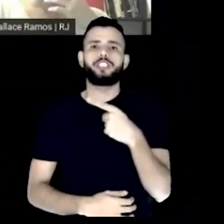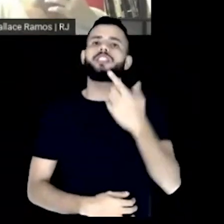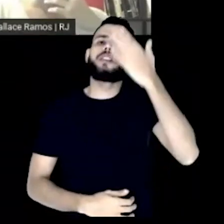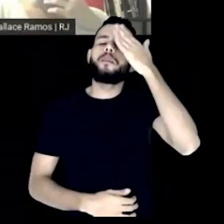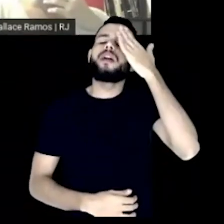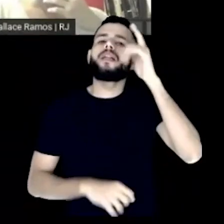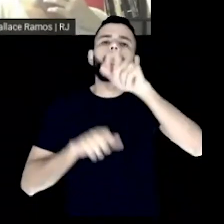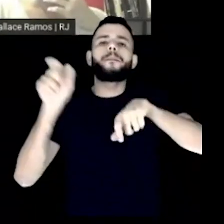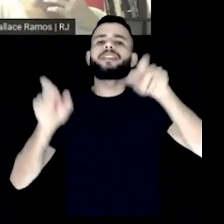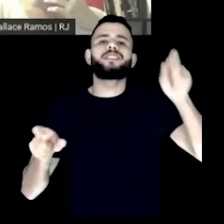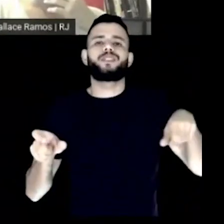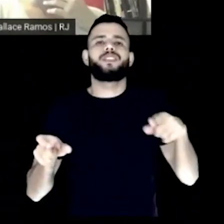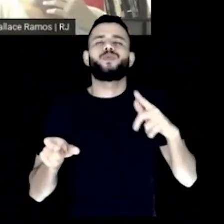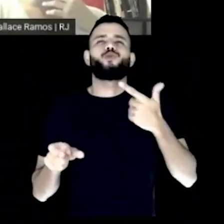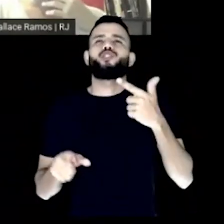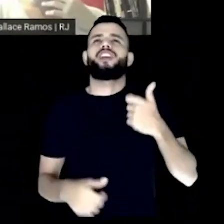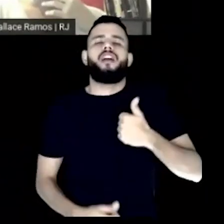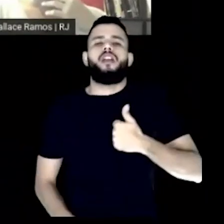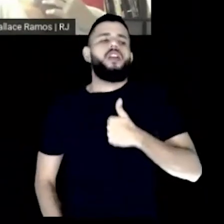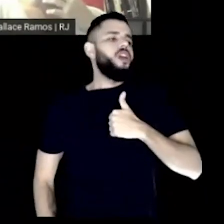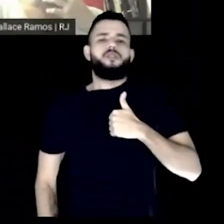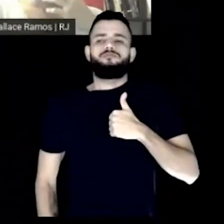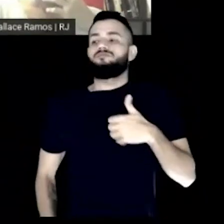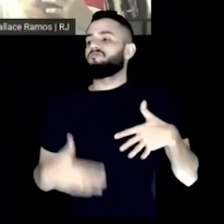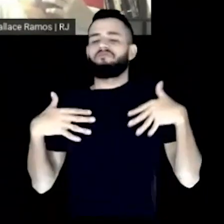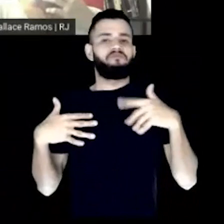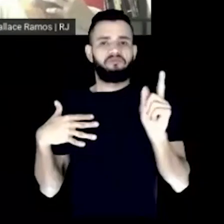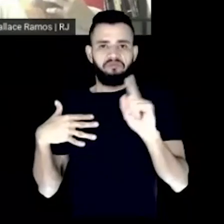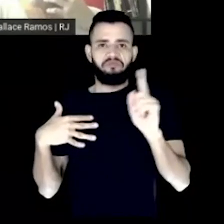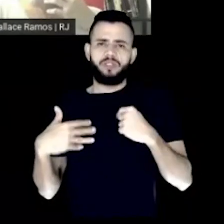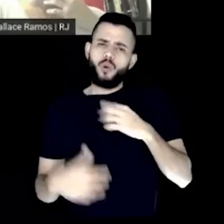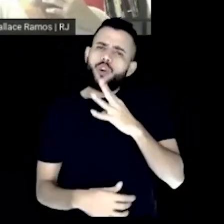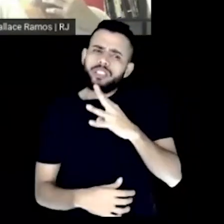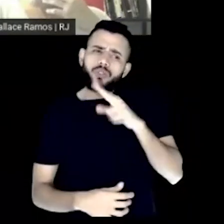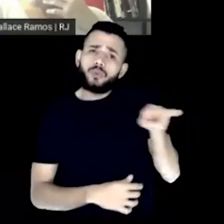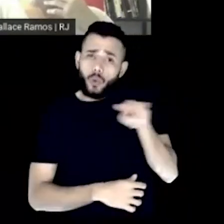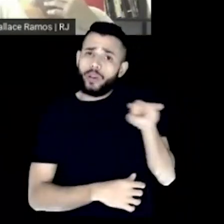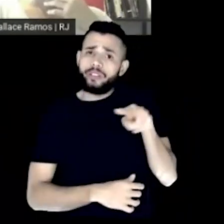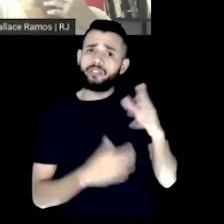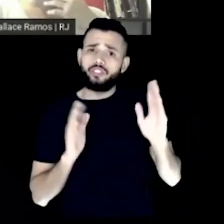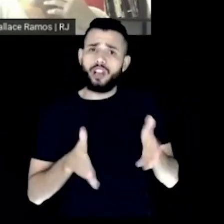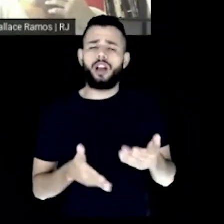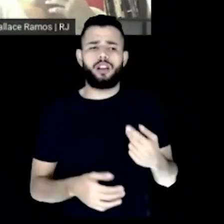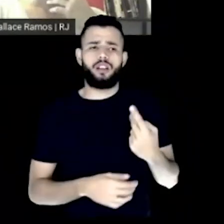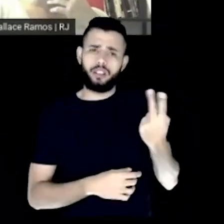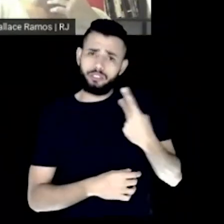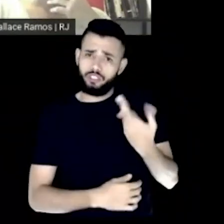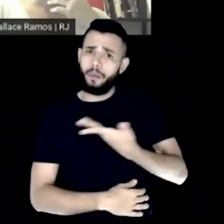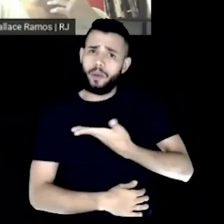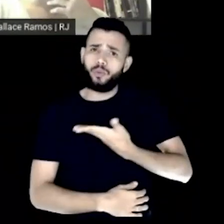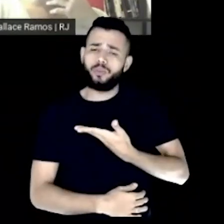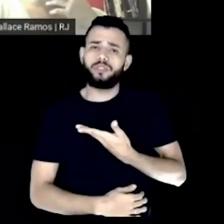Isso era um critério bem importante para a gente saber que não eram pessoas assim, que vão ter uma crise de ego, sabe? Não iam. Eu já conheci os dois, o Samir especificamente, a gente